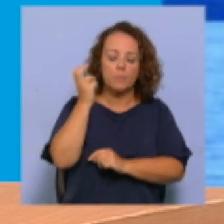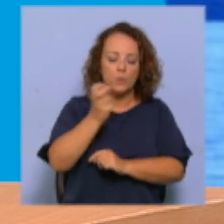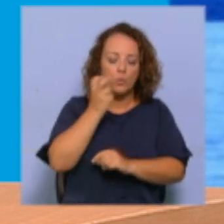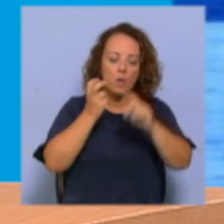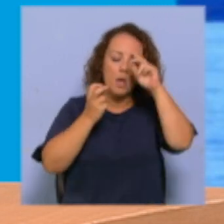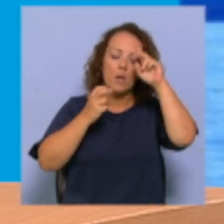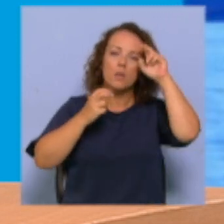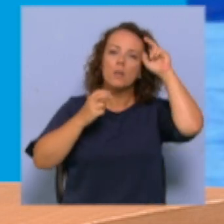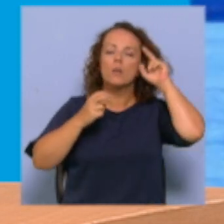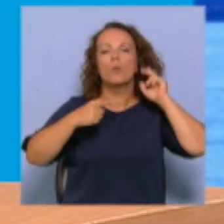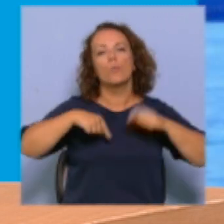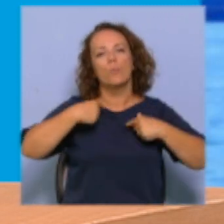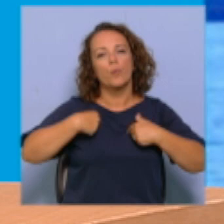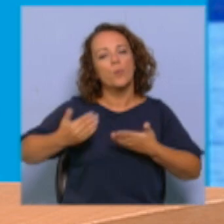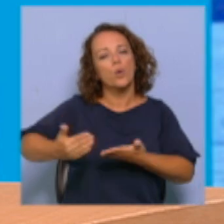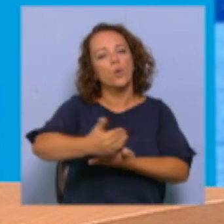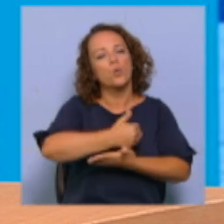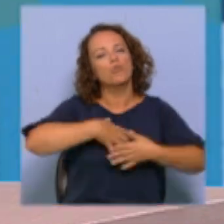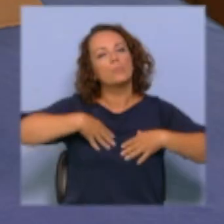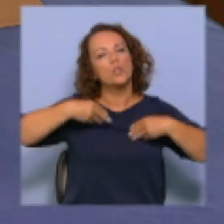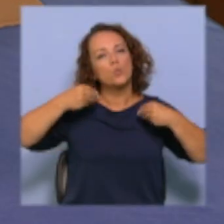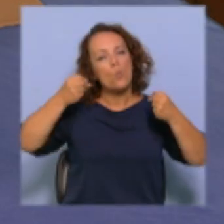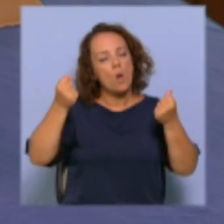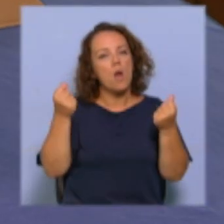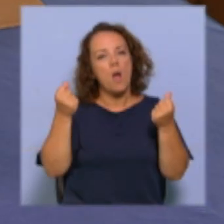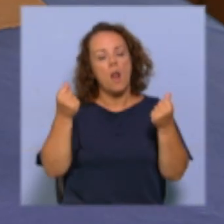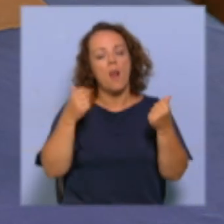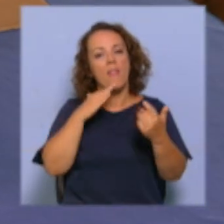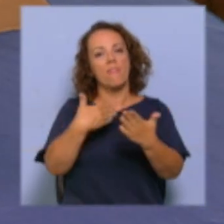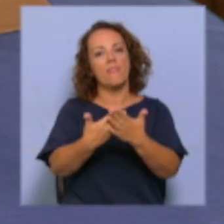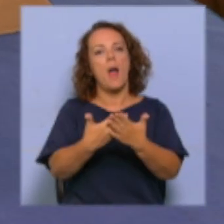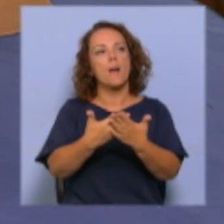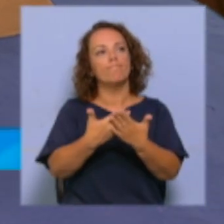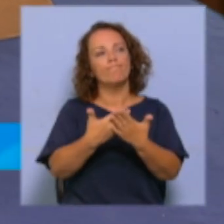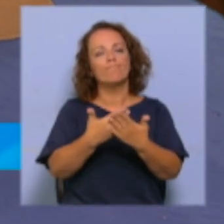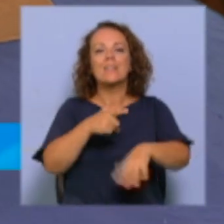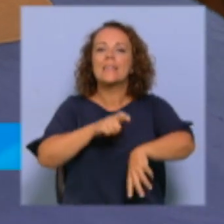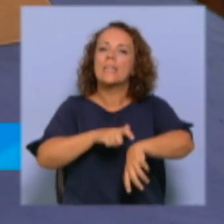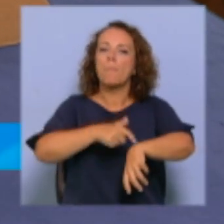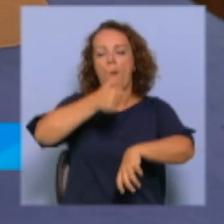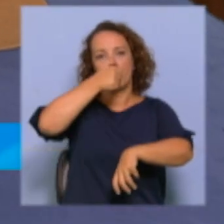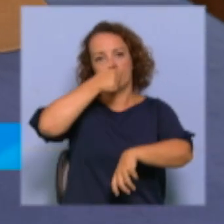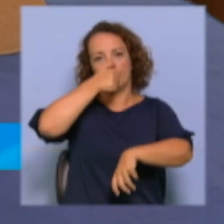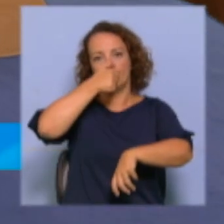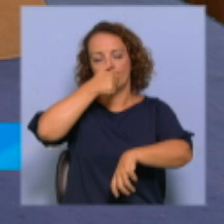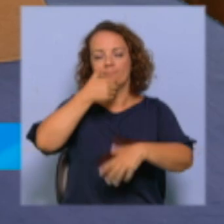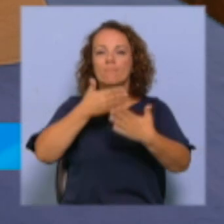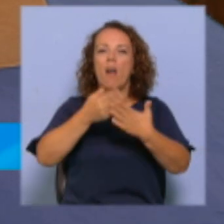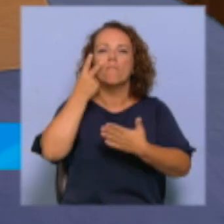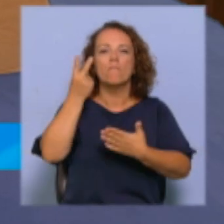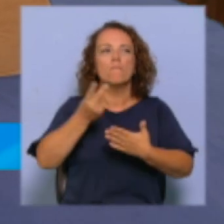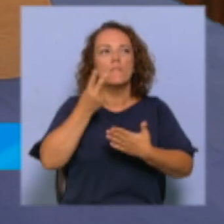espirituais, o que quer que seja, que enche esse tempo. e que dê um sentido à vida quando a vida